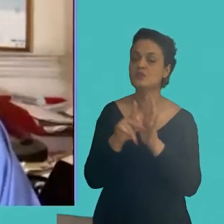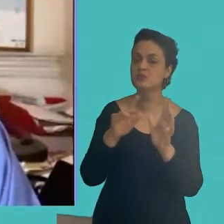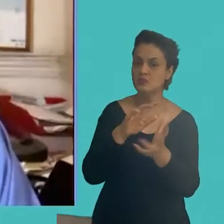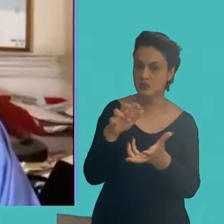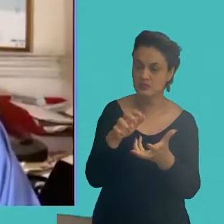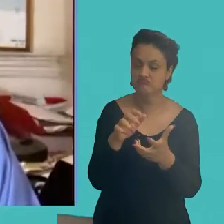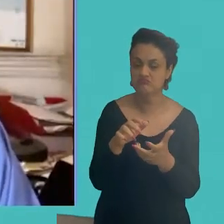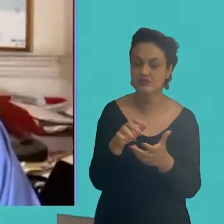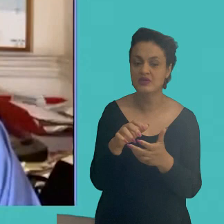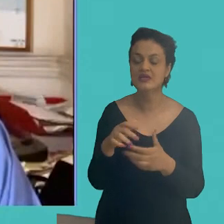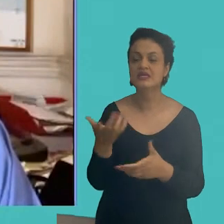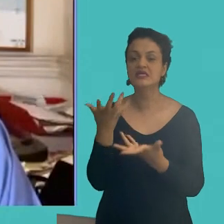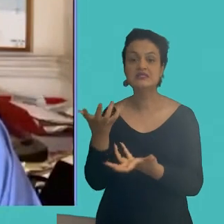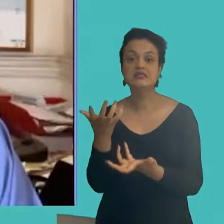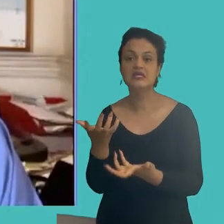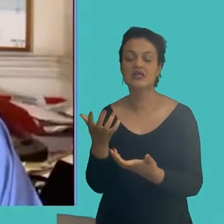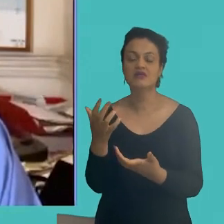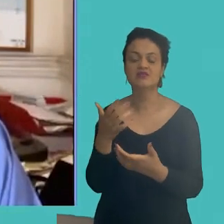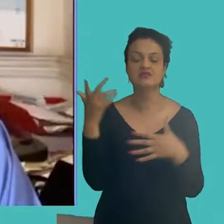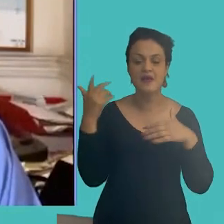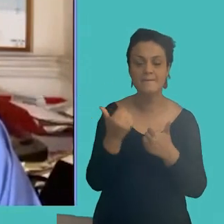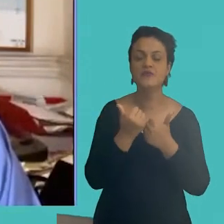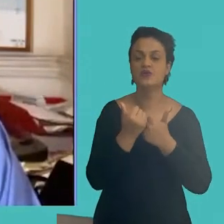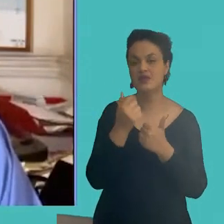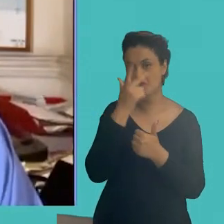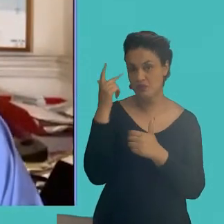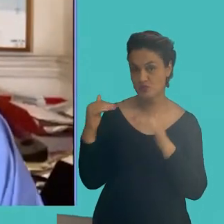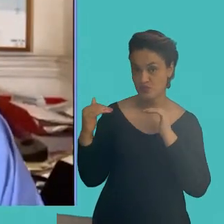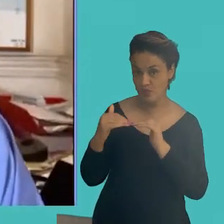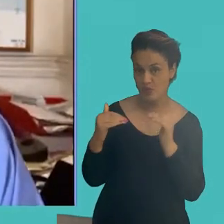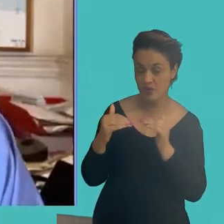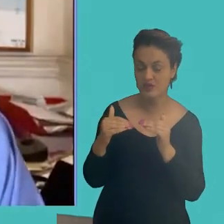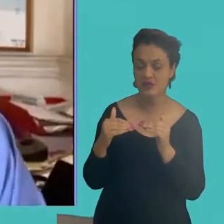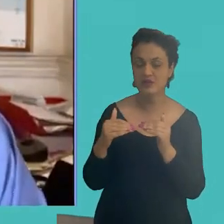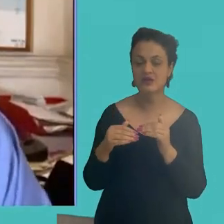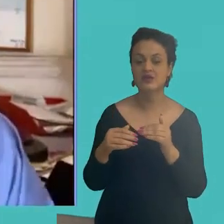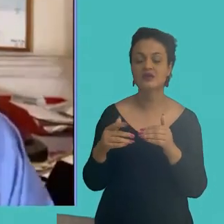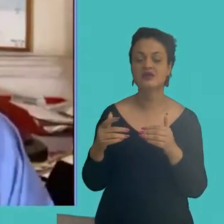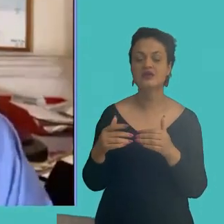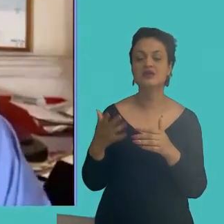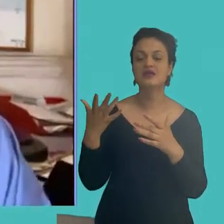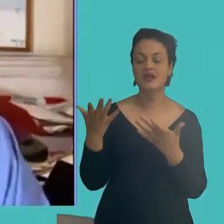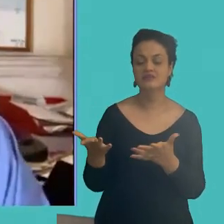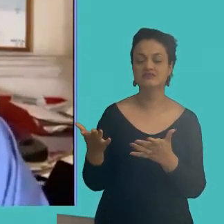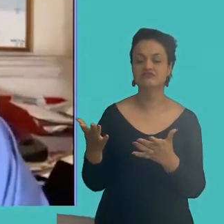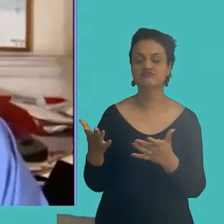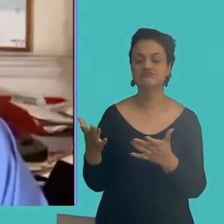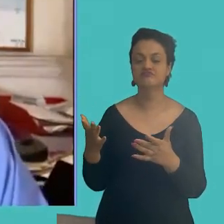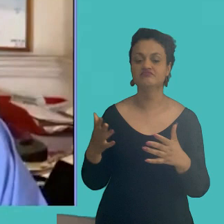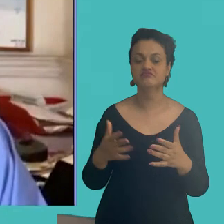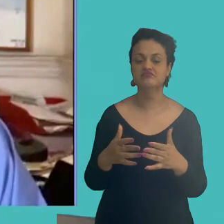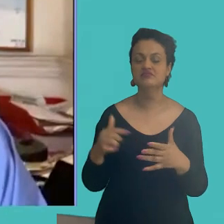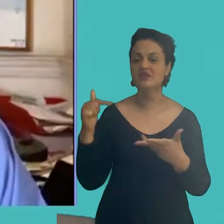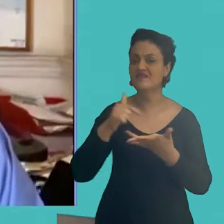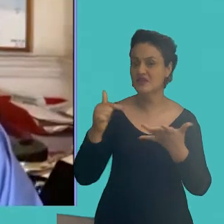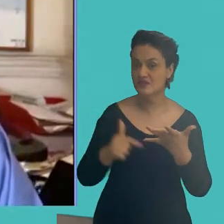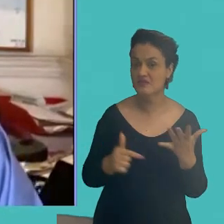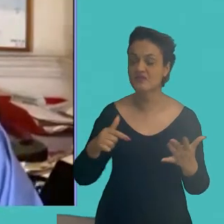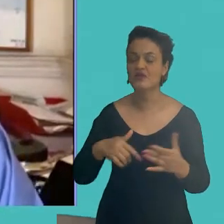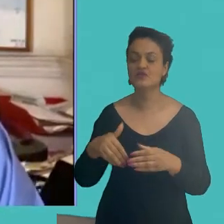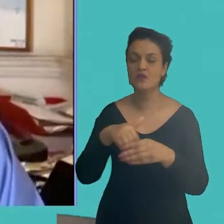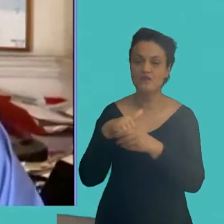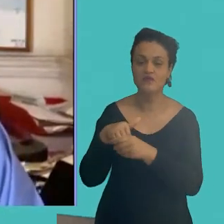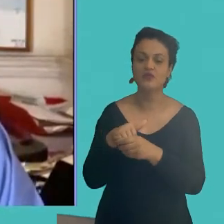gostariam que fossem apoiadas pelos eleitores que fossem, então, os recipientes dos votos e, portanto, ganham